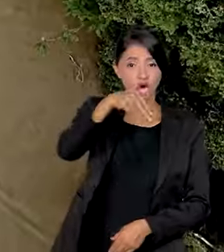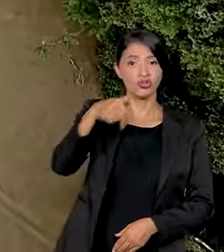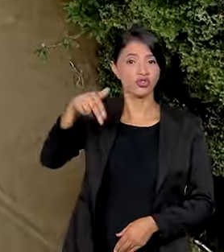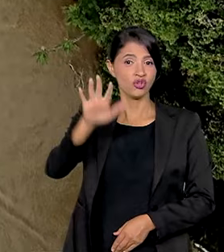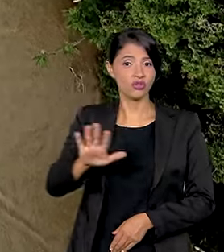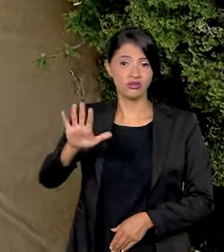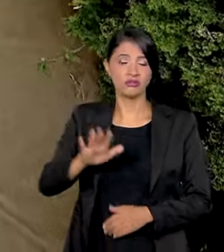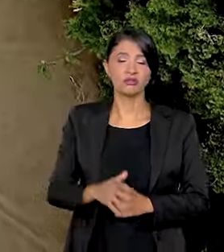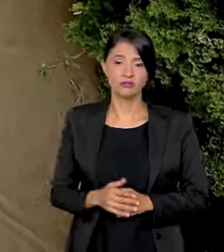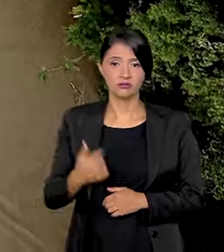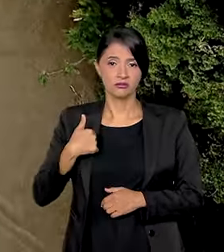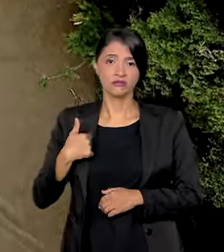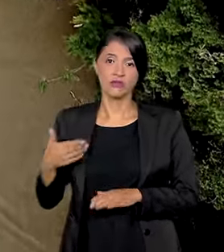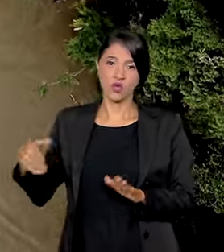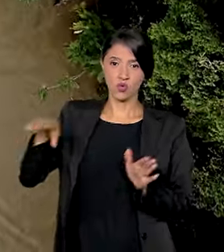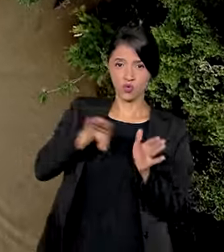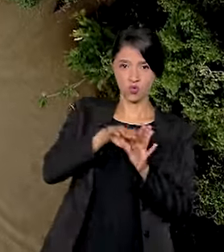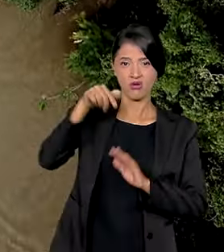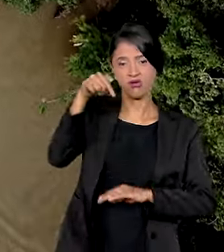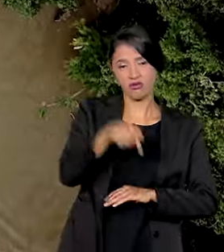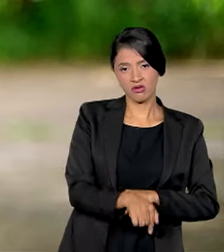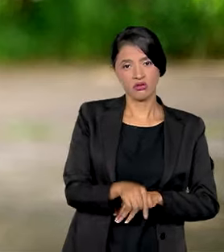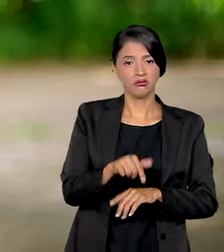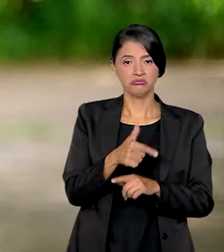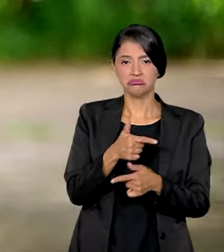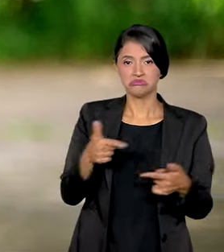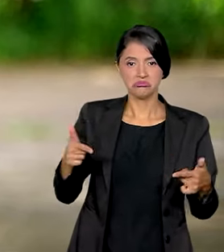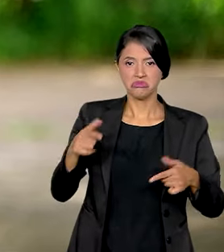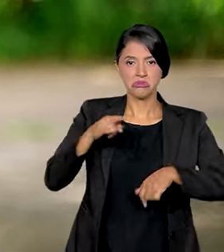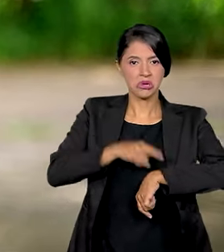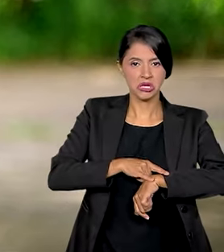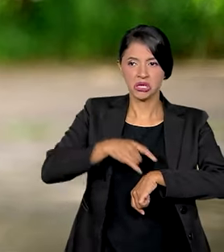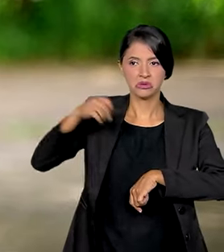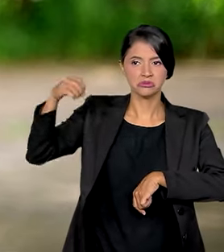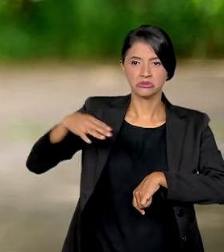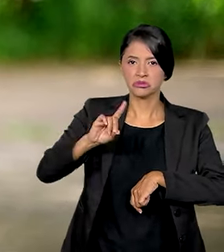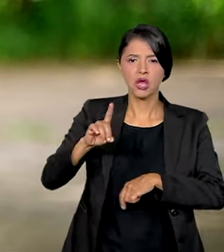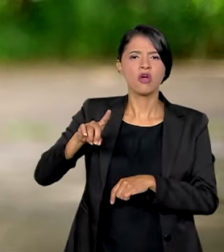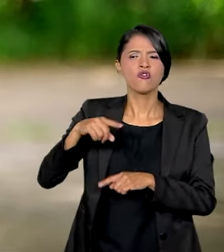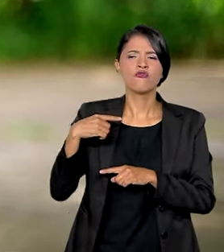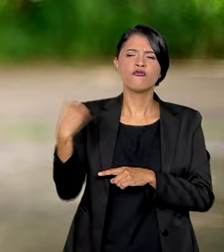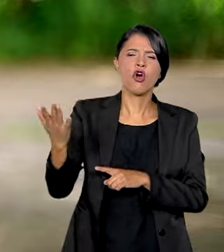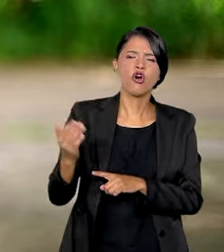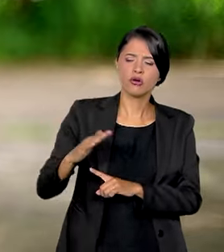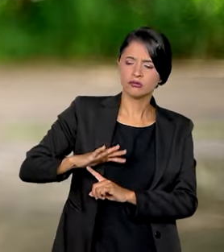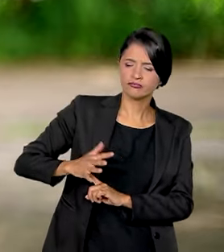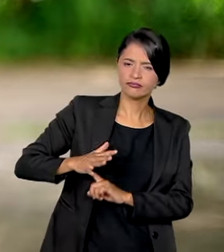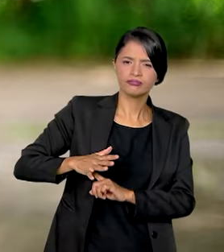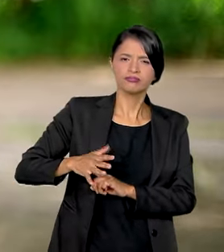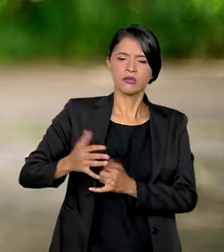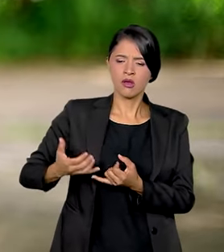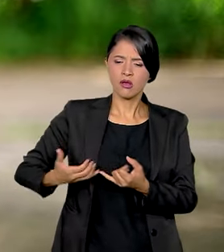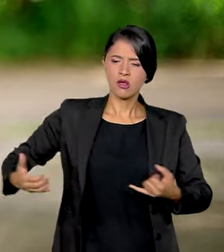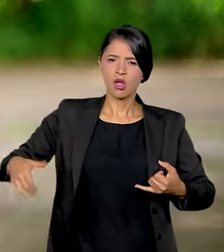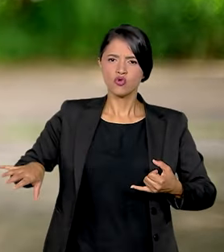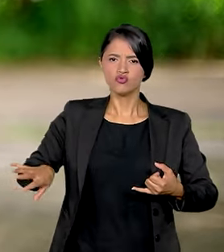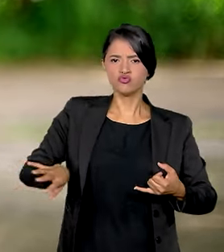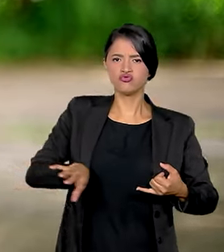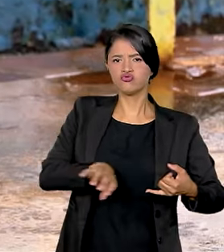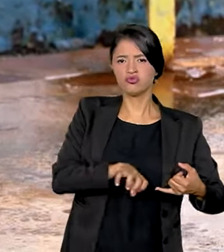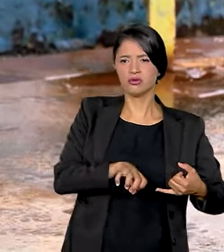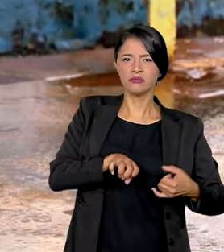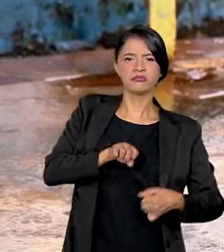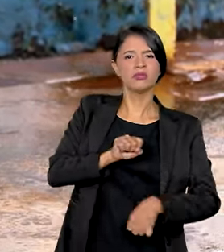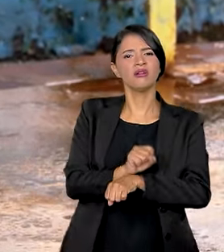regiões Norte e Nordeste. Quando eu cheguei aqui e não tinha energia elétrica, tinha um motorzinho que funcionava só para puxar a bomba de